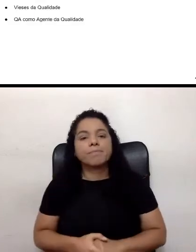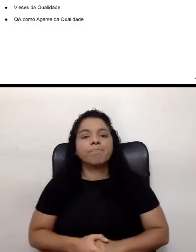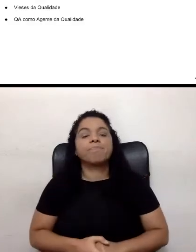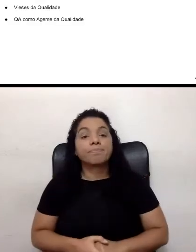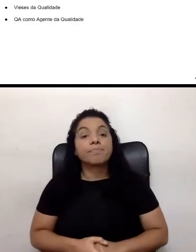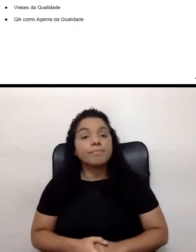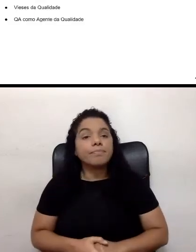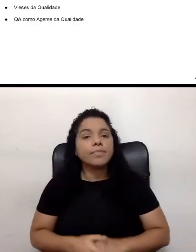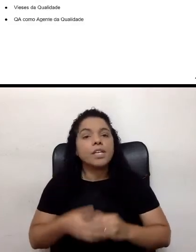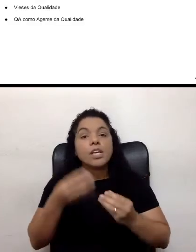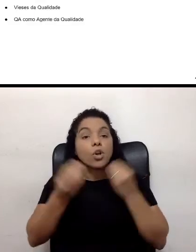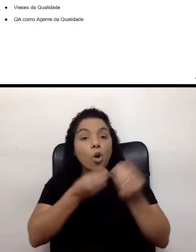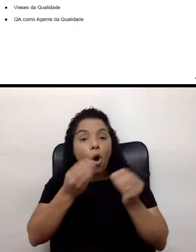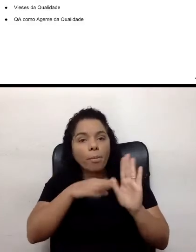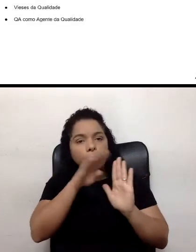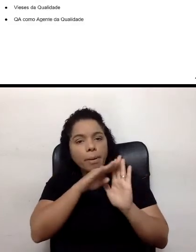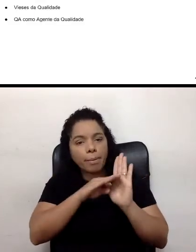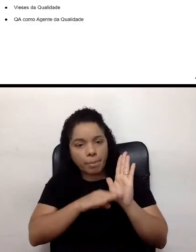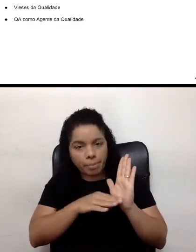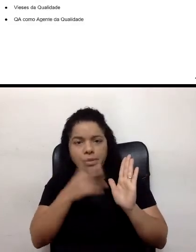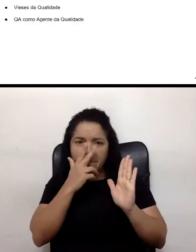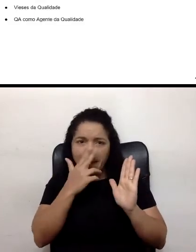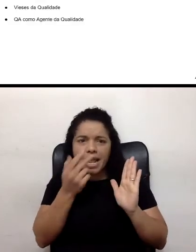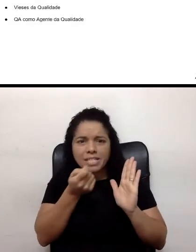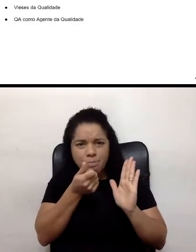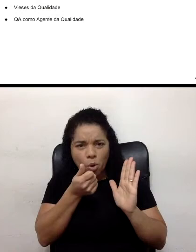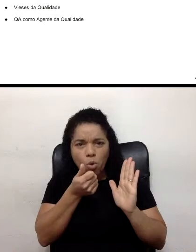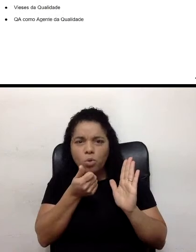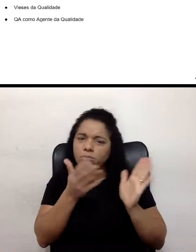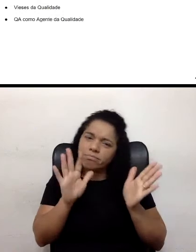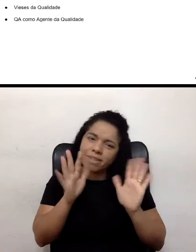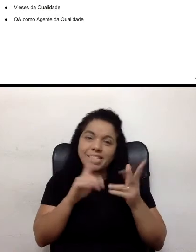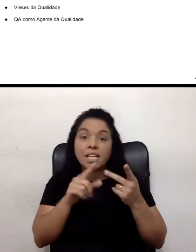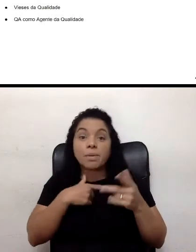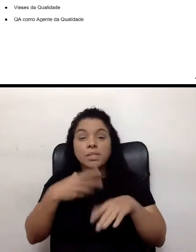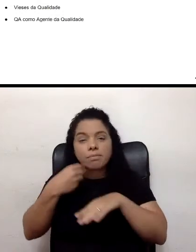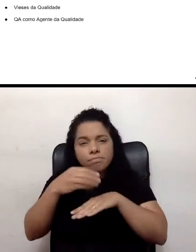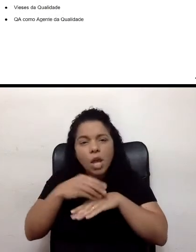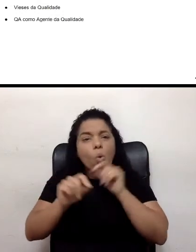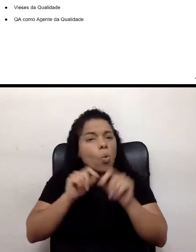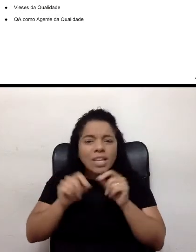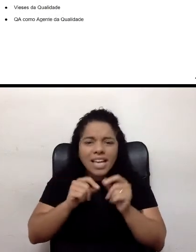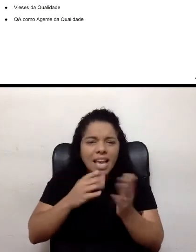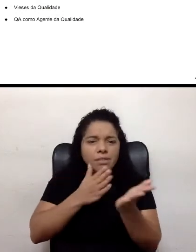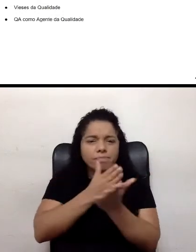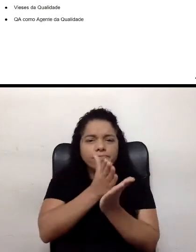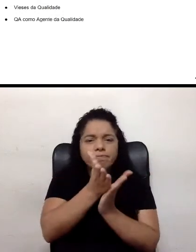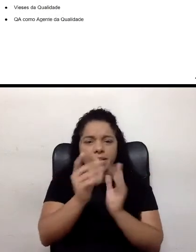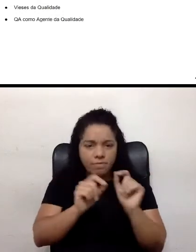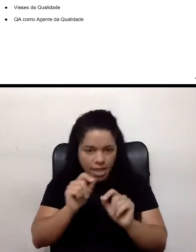Falando um pouquinho de agenda, parece pouco, mas não é tanto, gente. Mas é assim, eu quero trazer um pouquinho do que é esse viés,